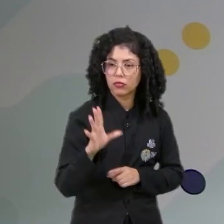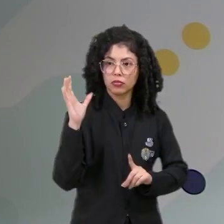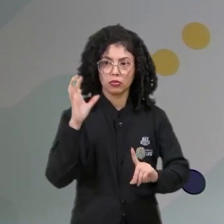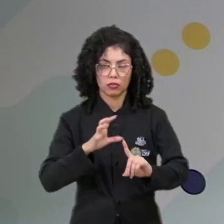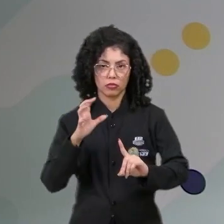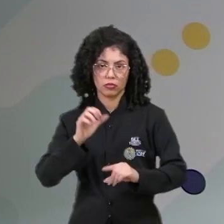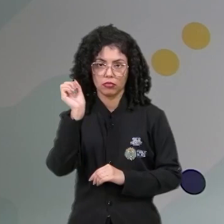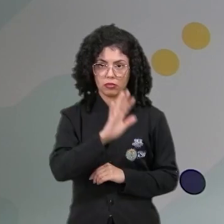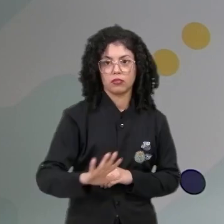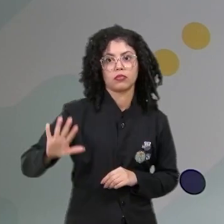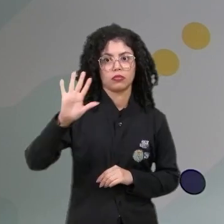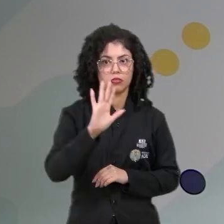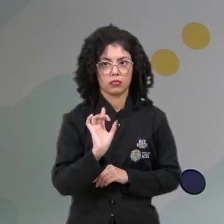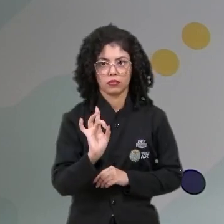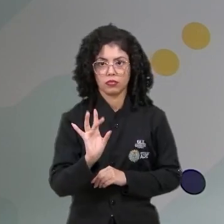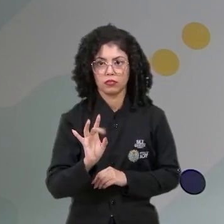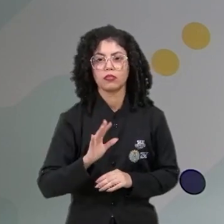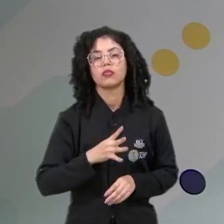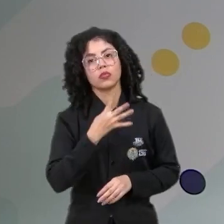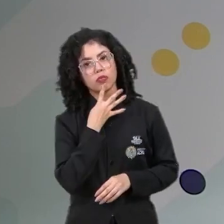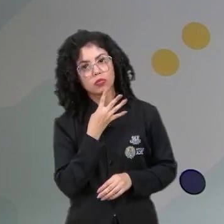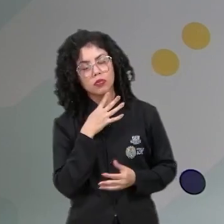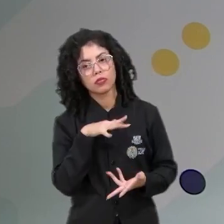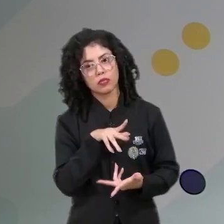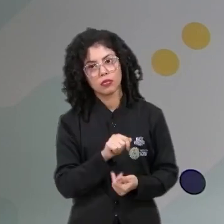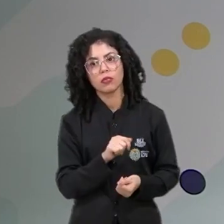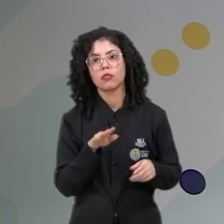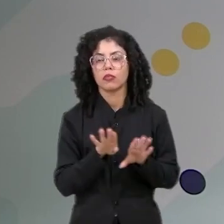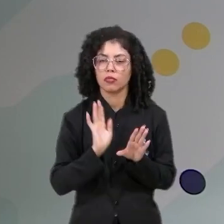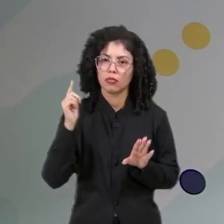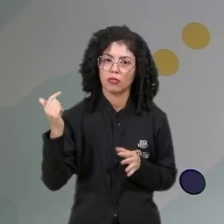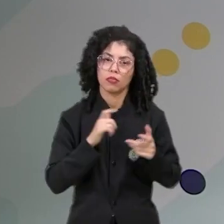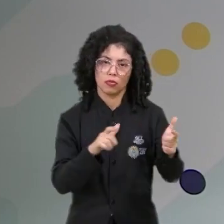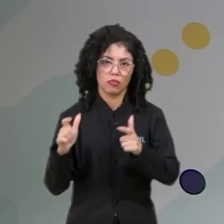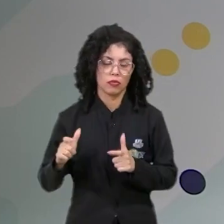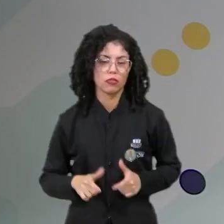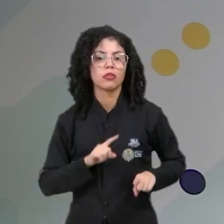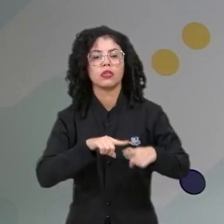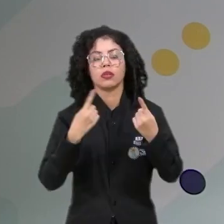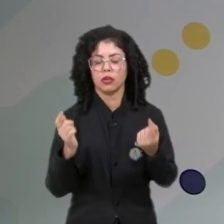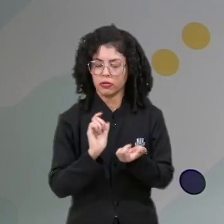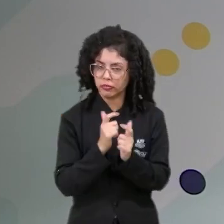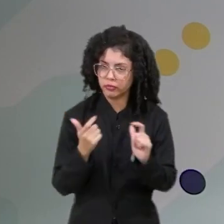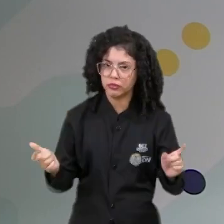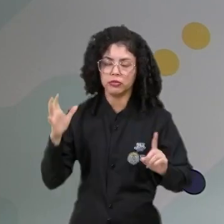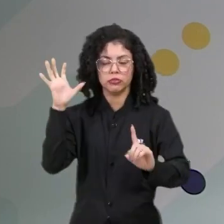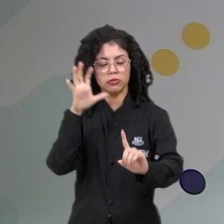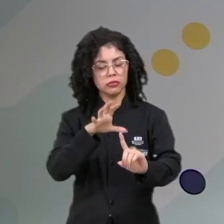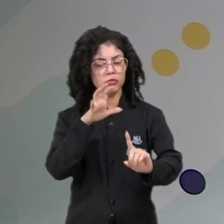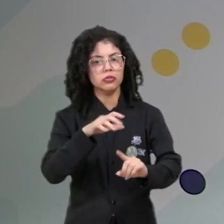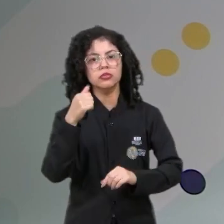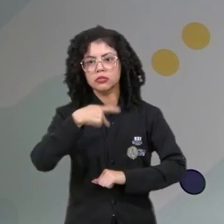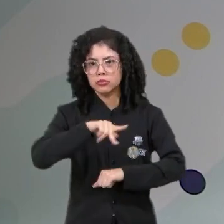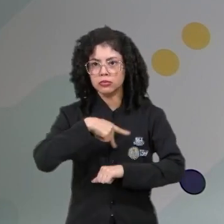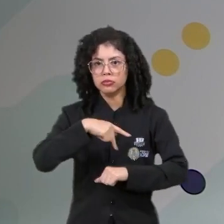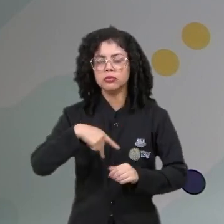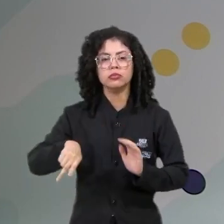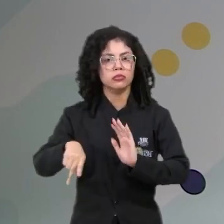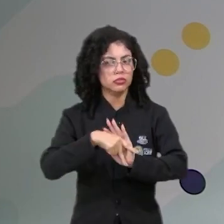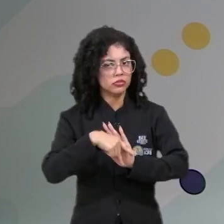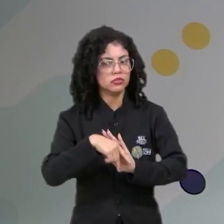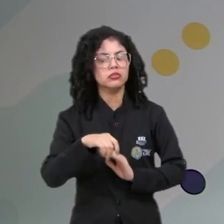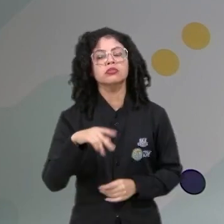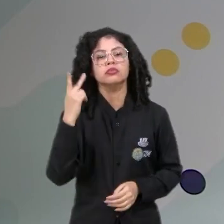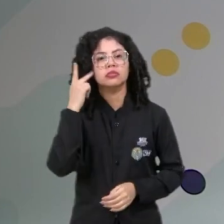influência nacional, tá? Embora seja conhecida no mundo também, em outros lugares, mas tem uma grande influência no país. Então, São Paulo e